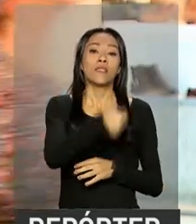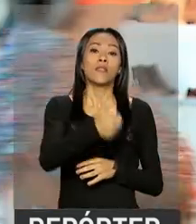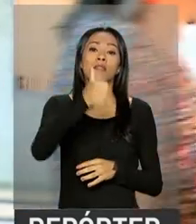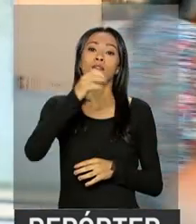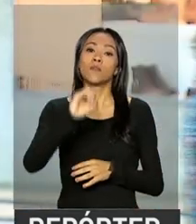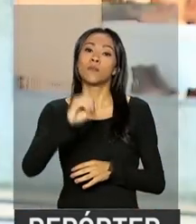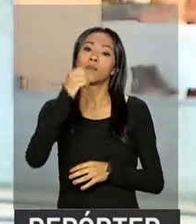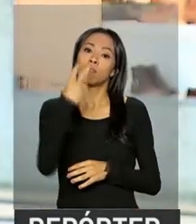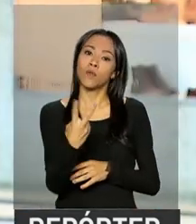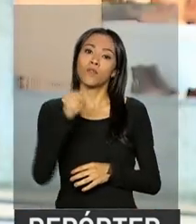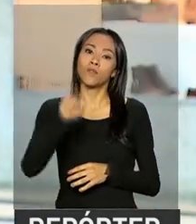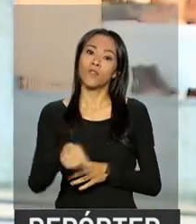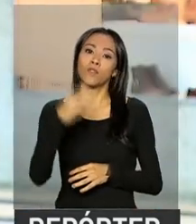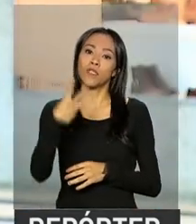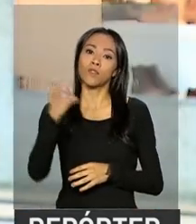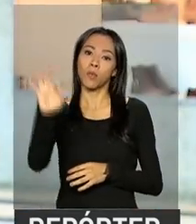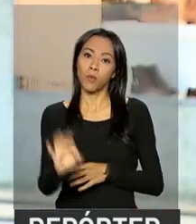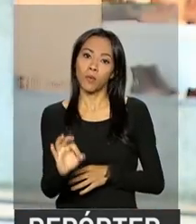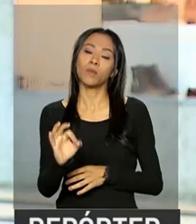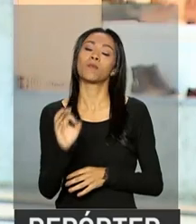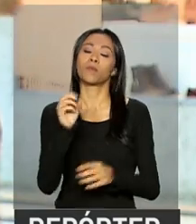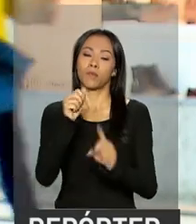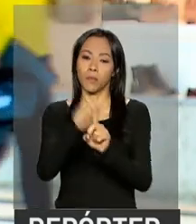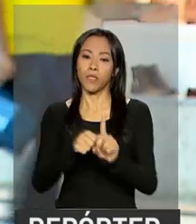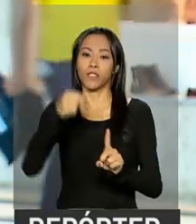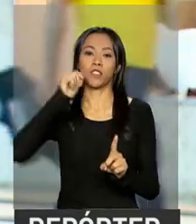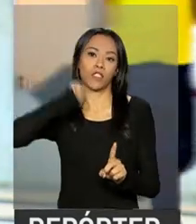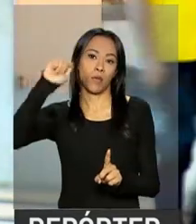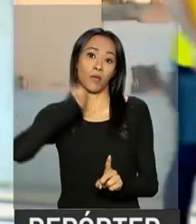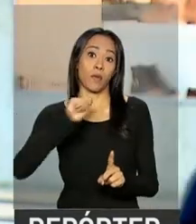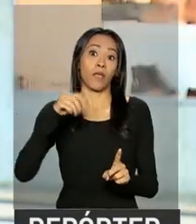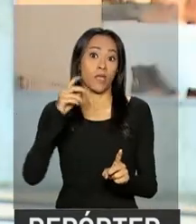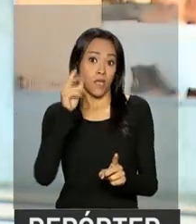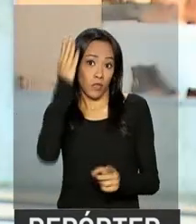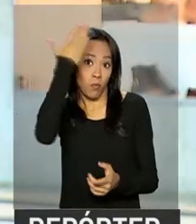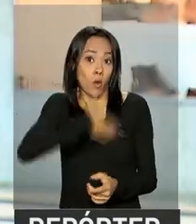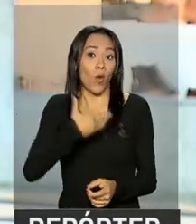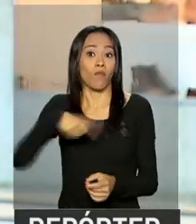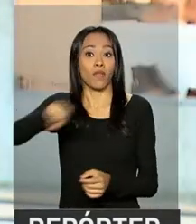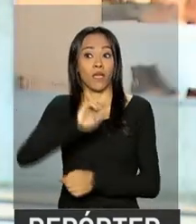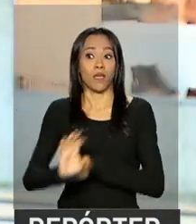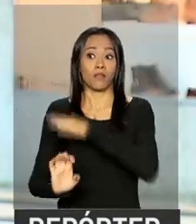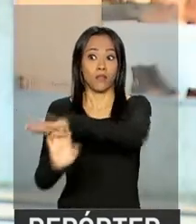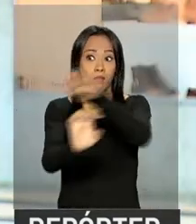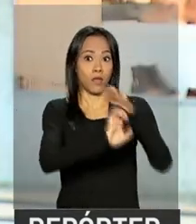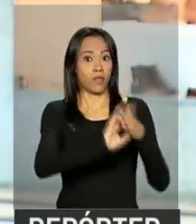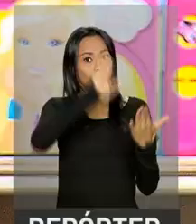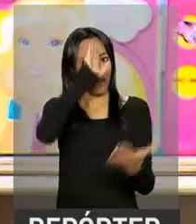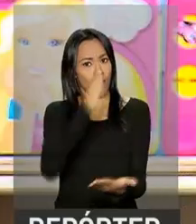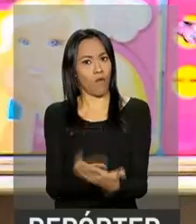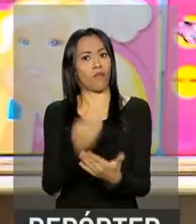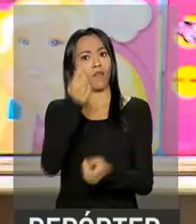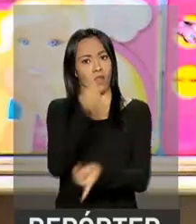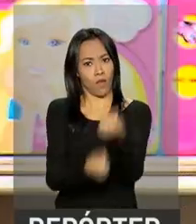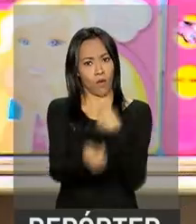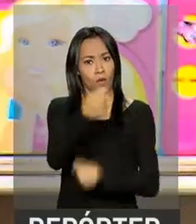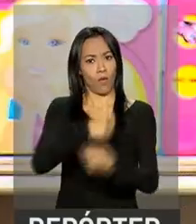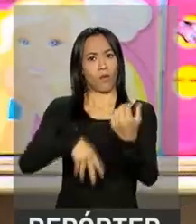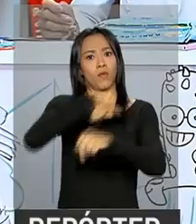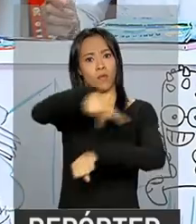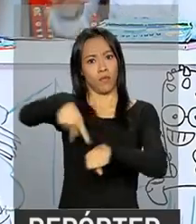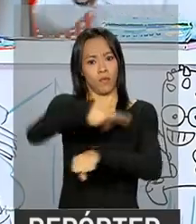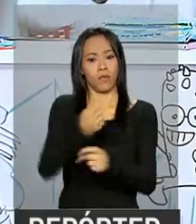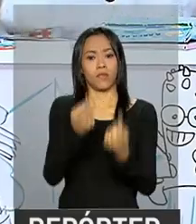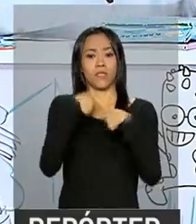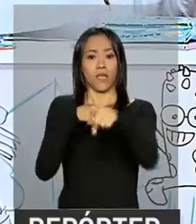pontos em abril é sinal de que os Comerciantes começam a enxergar uma melhora na economia essa gerente de uma